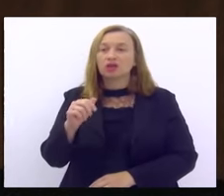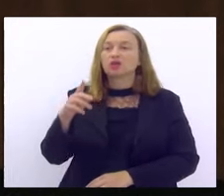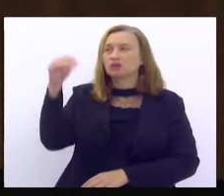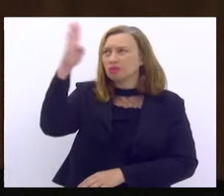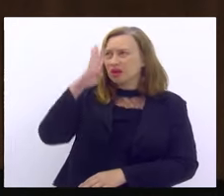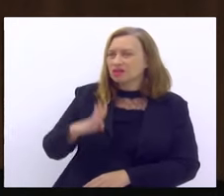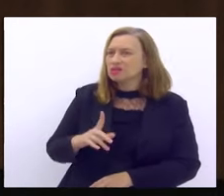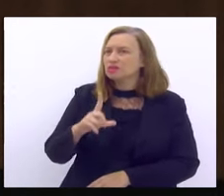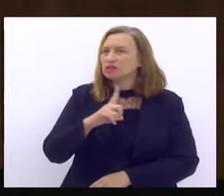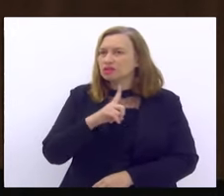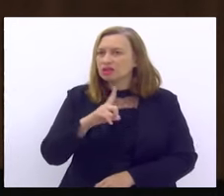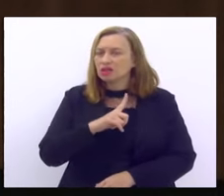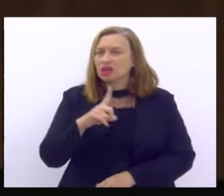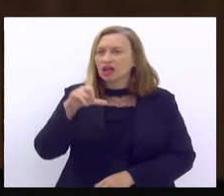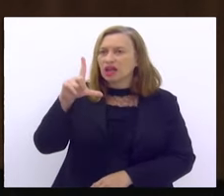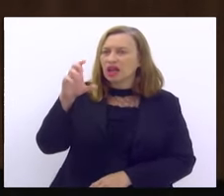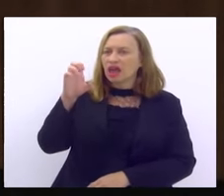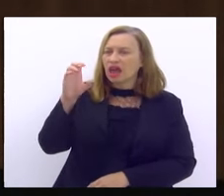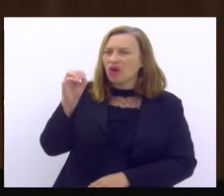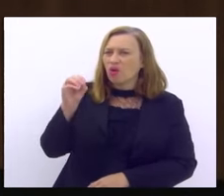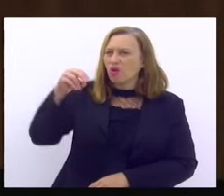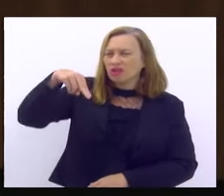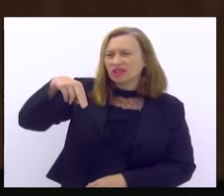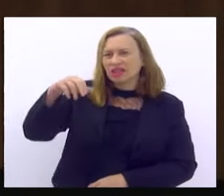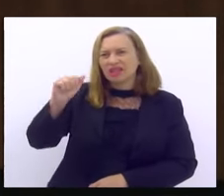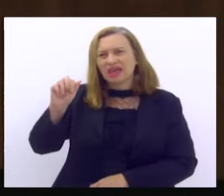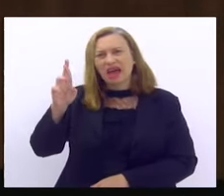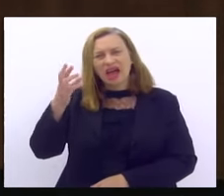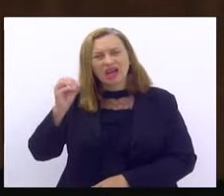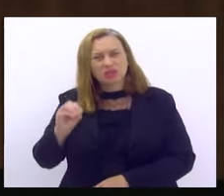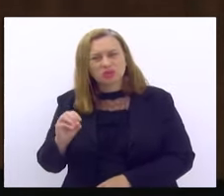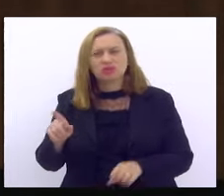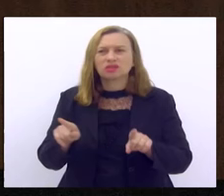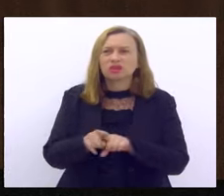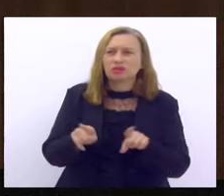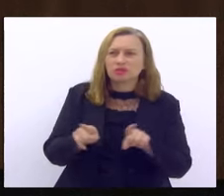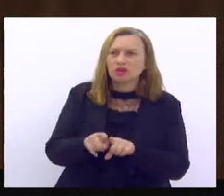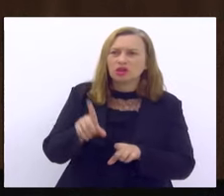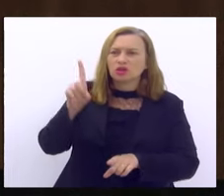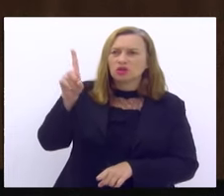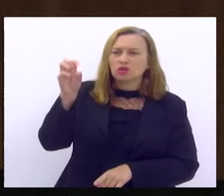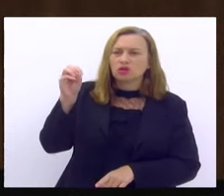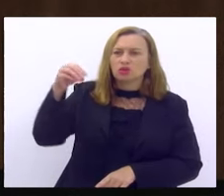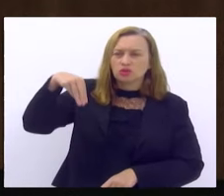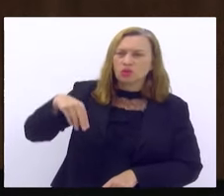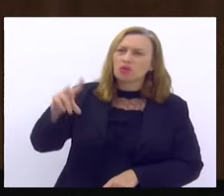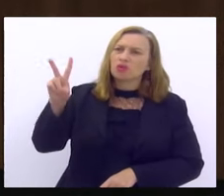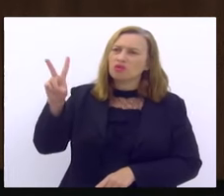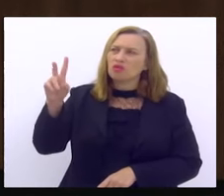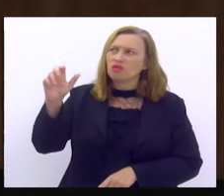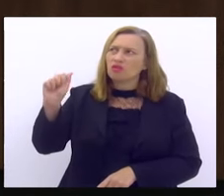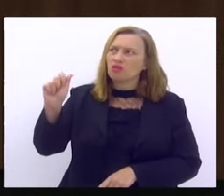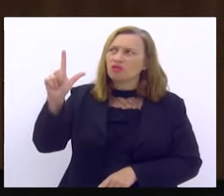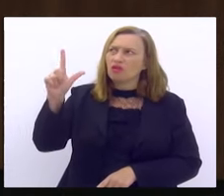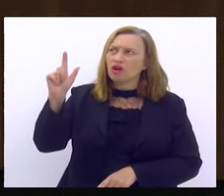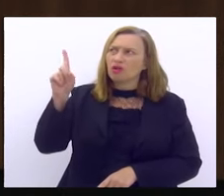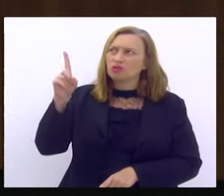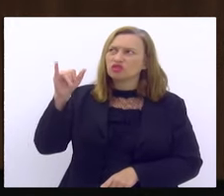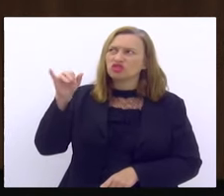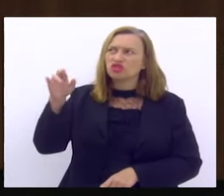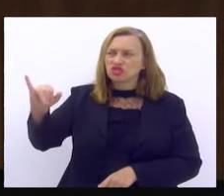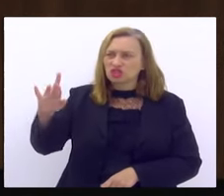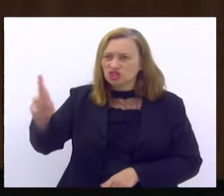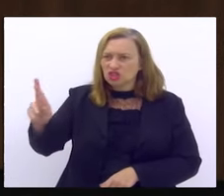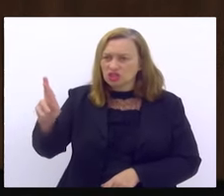Beto, em Leonardo Boff e em Dom Valdir Calheiros, que inclusive